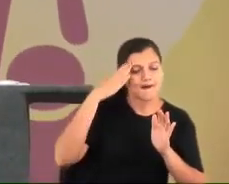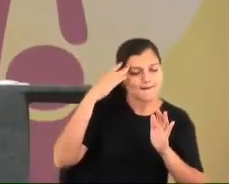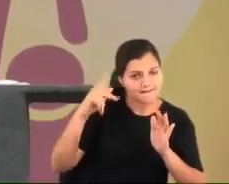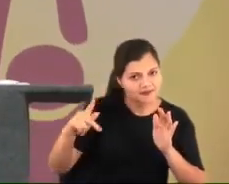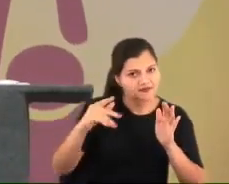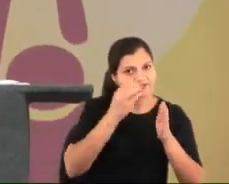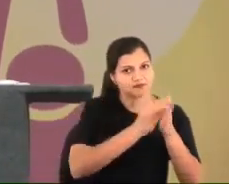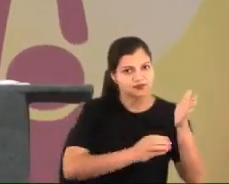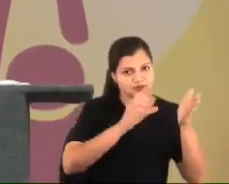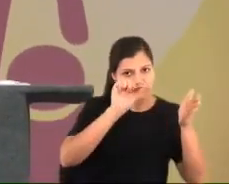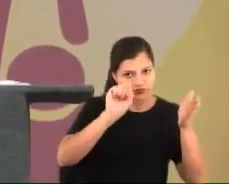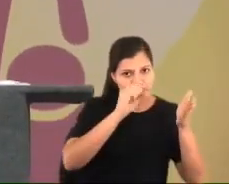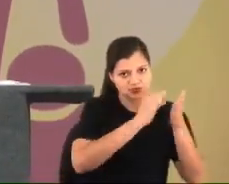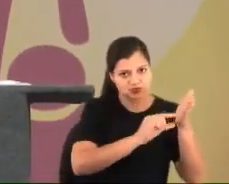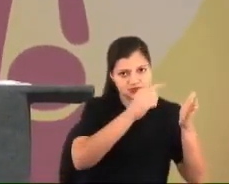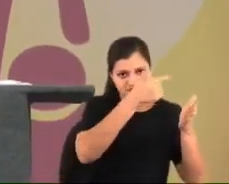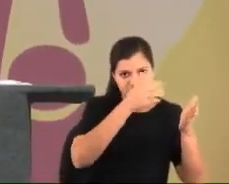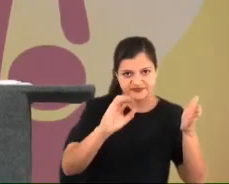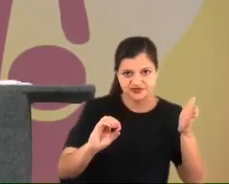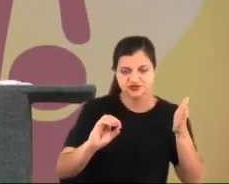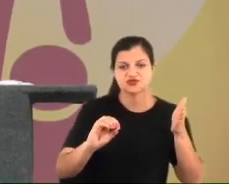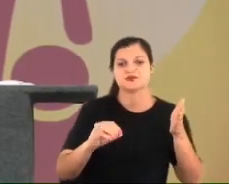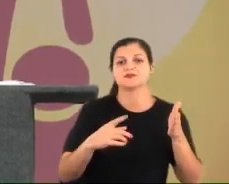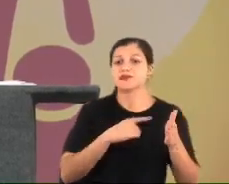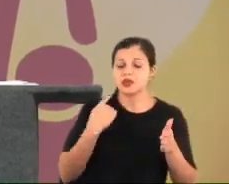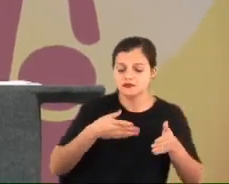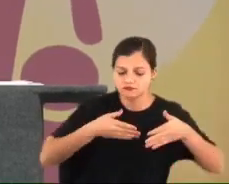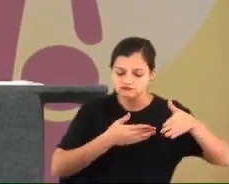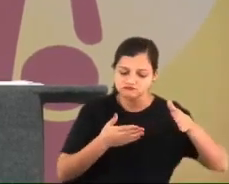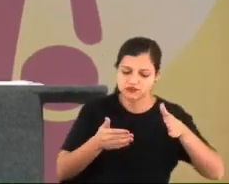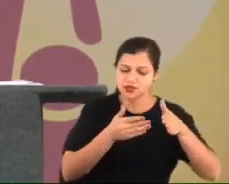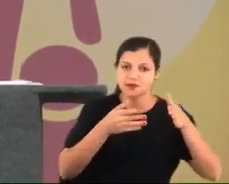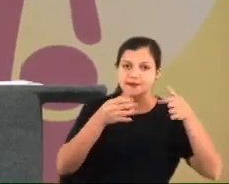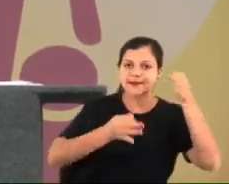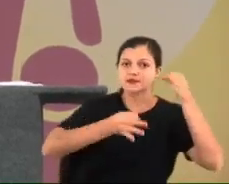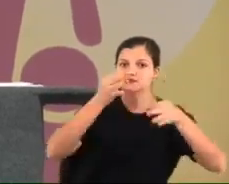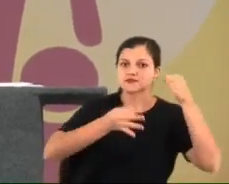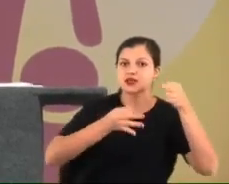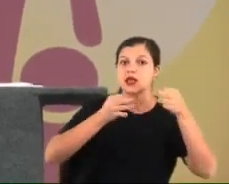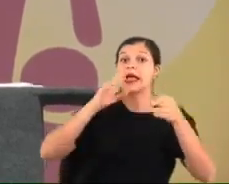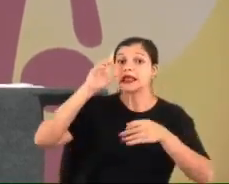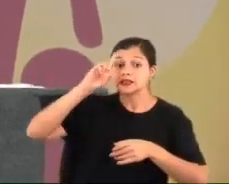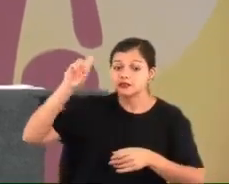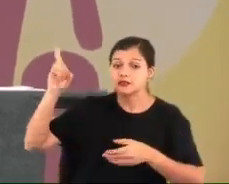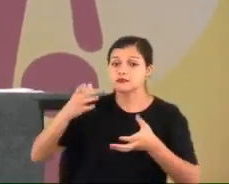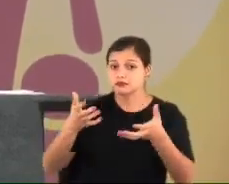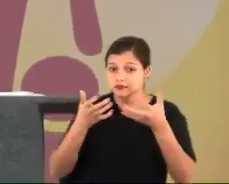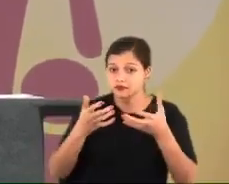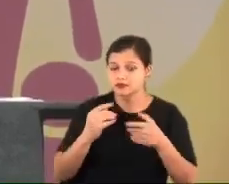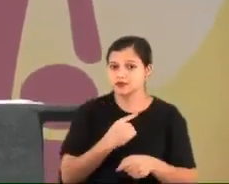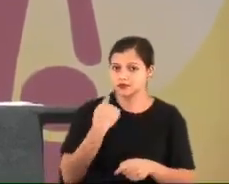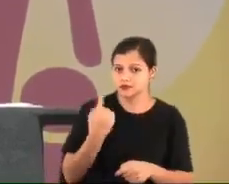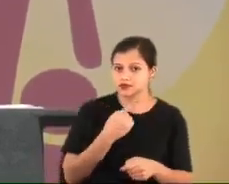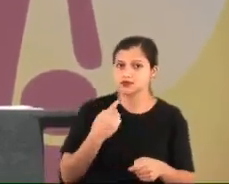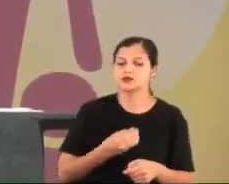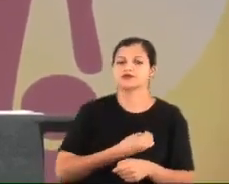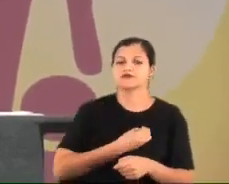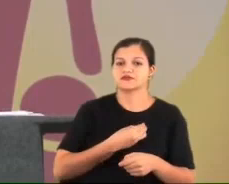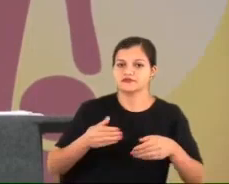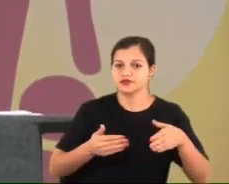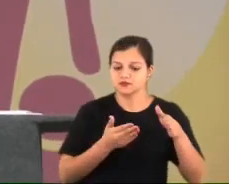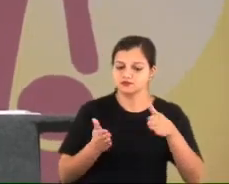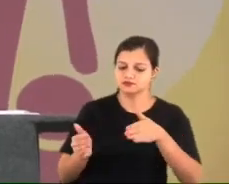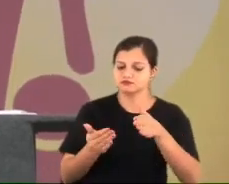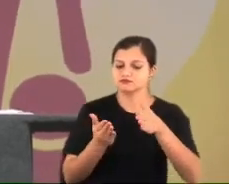caminho da retidão, pelas veredas da justiça. Deus quer que nós trilhemos